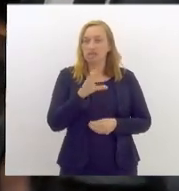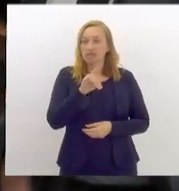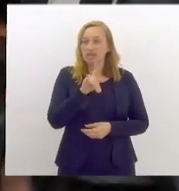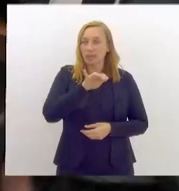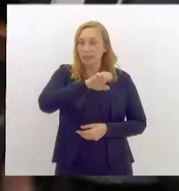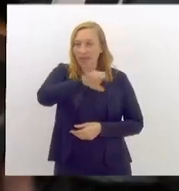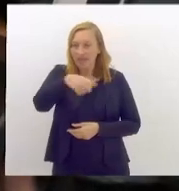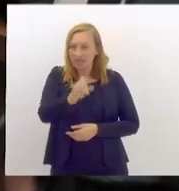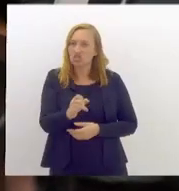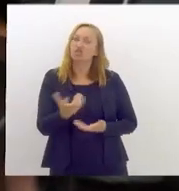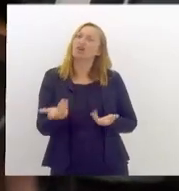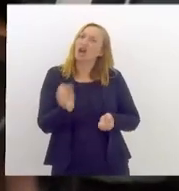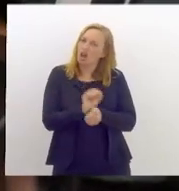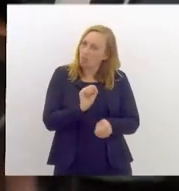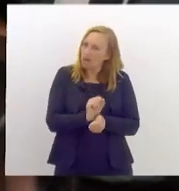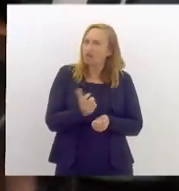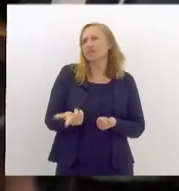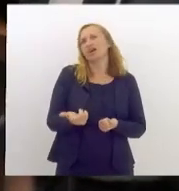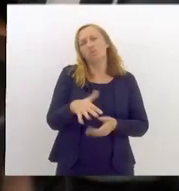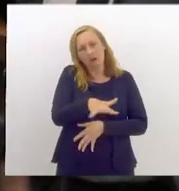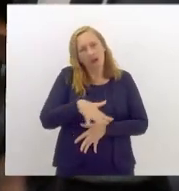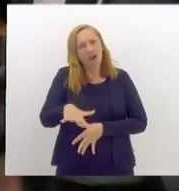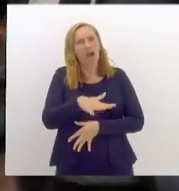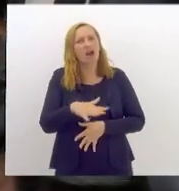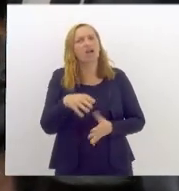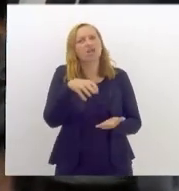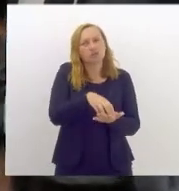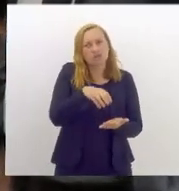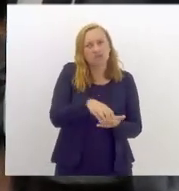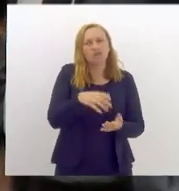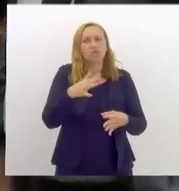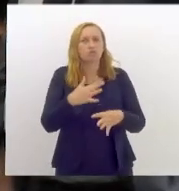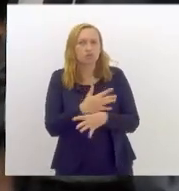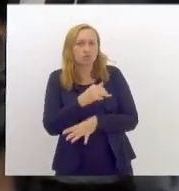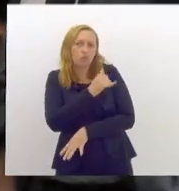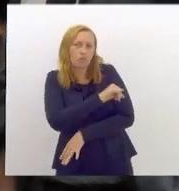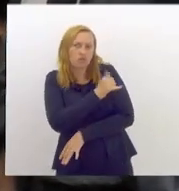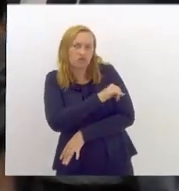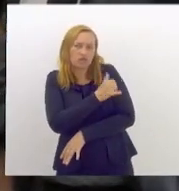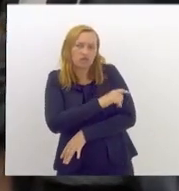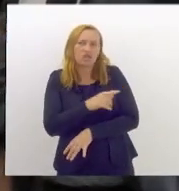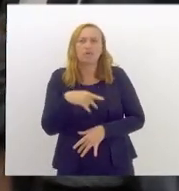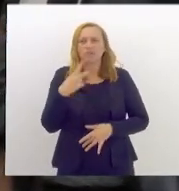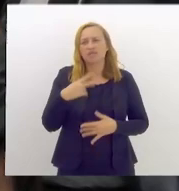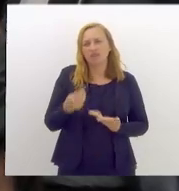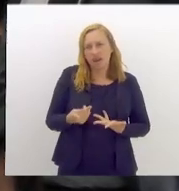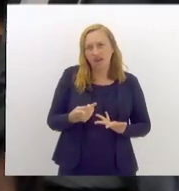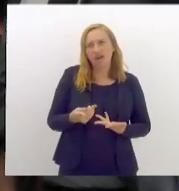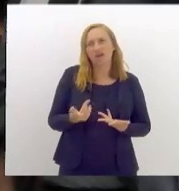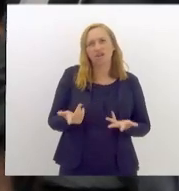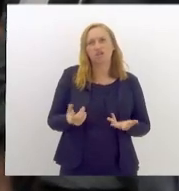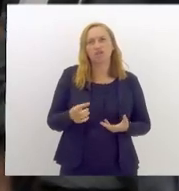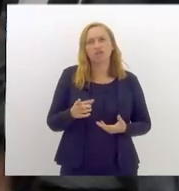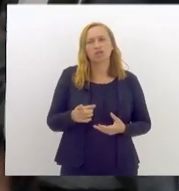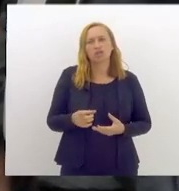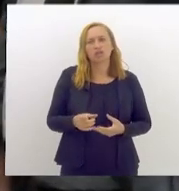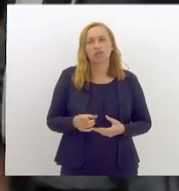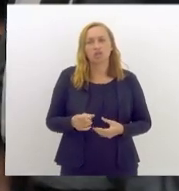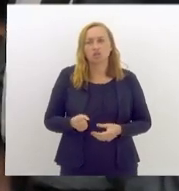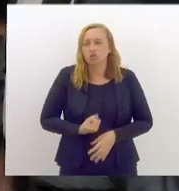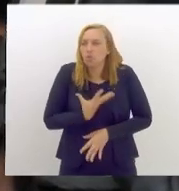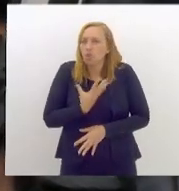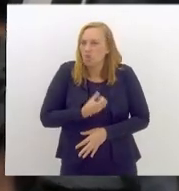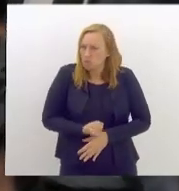perde esperar uma área no centro do Rio de Janeiro para fazer a especulação imobiliária surpresa